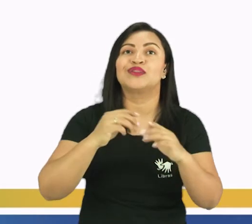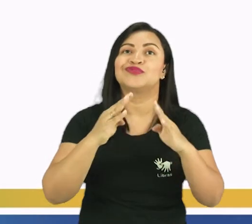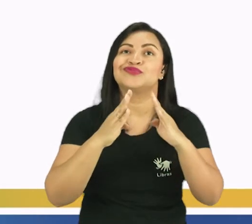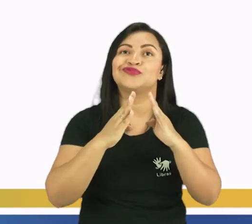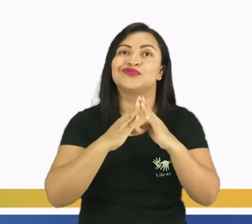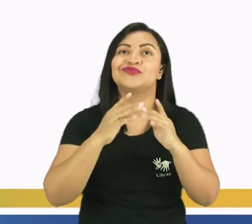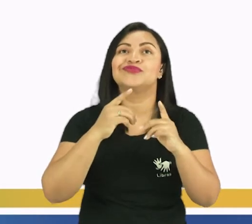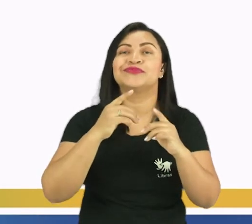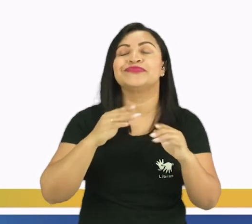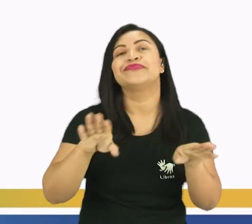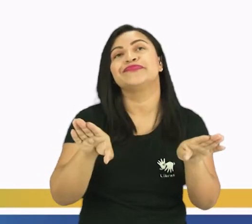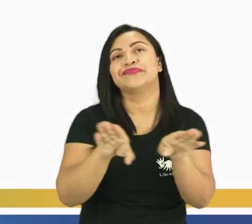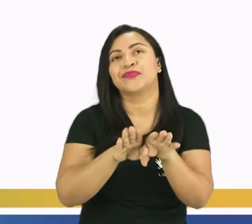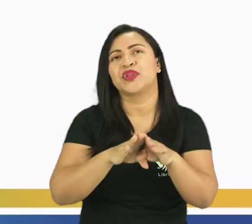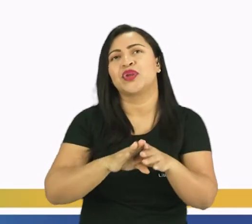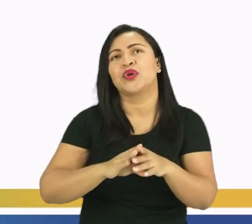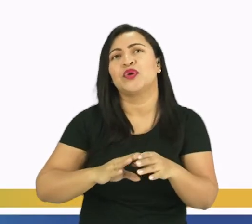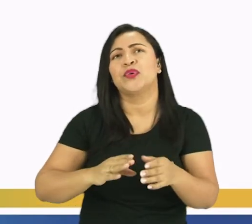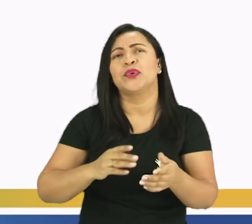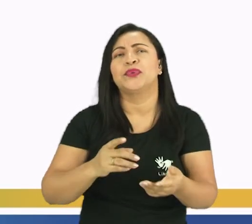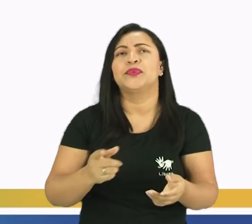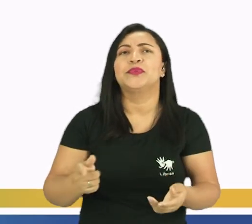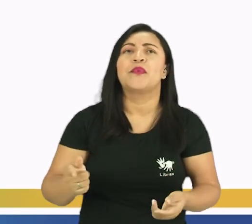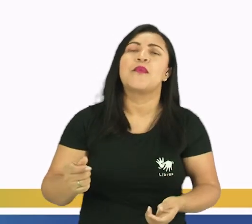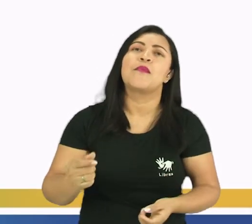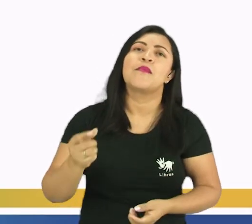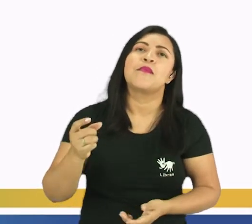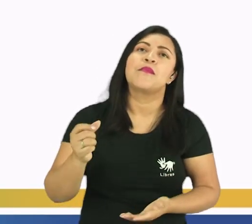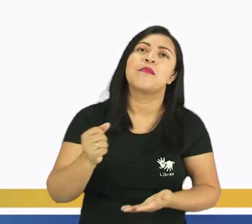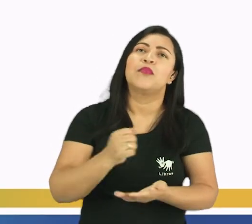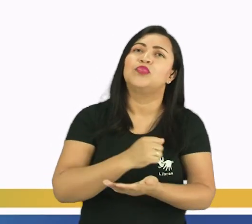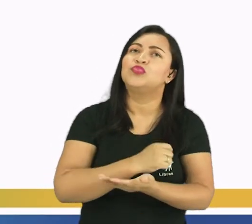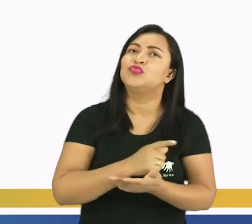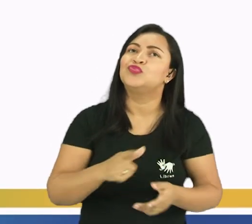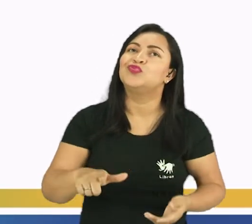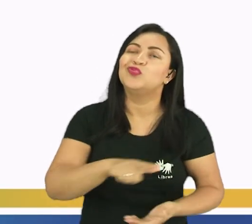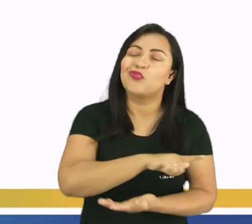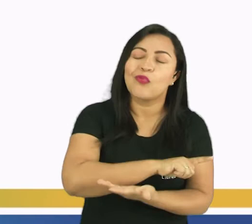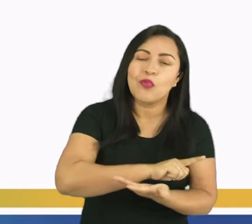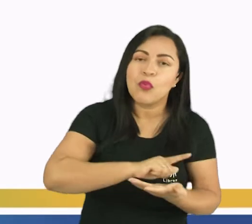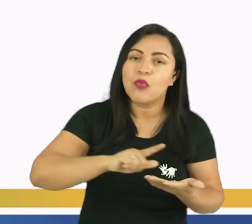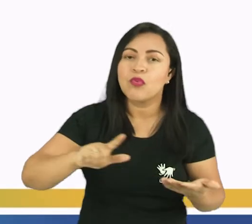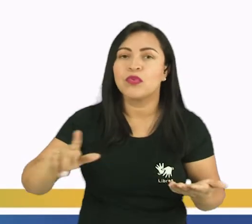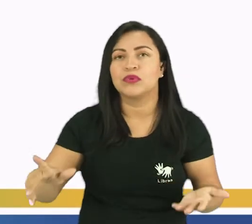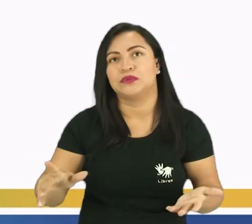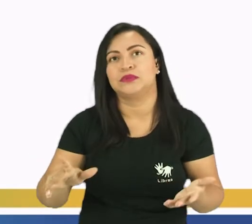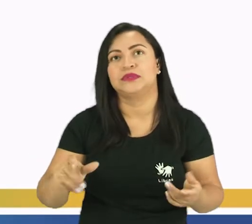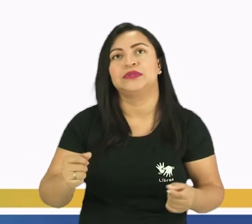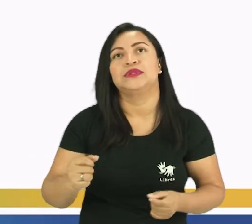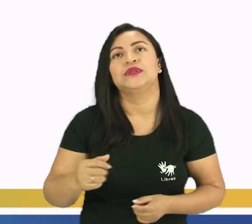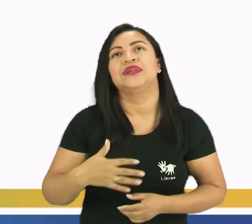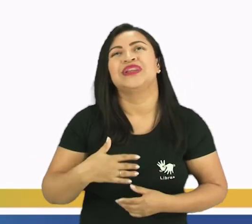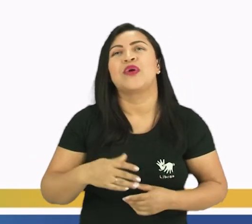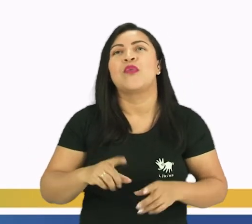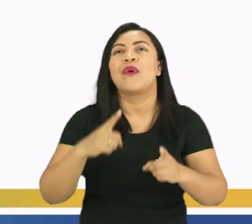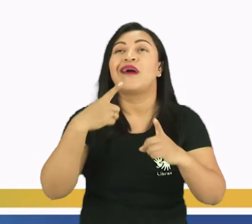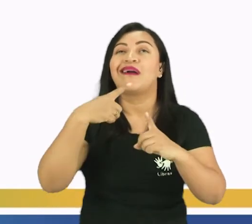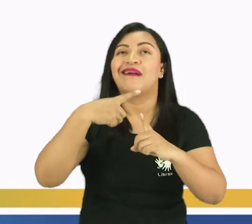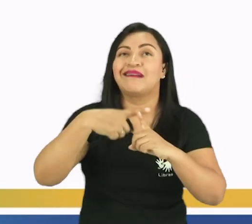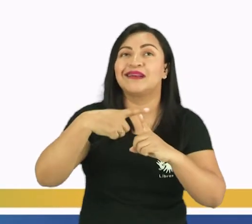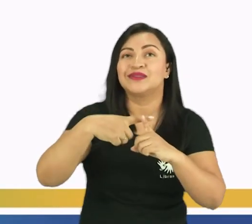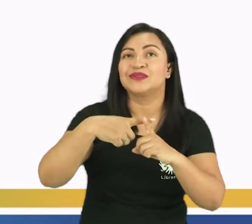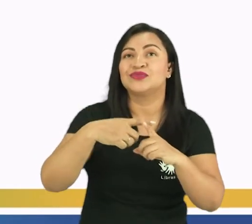inteiro. O maracatu é um cortejo simples. Inicialmente tinha um cunho altamente religioso e hoje é uma mistura de